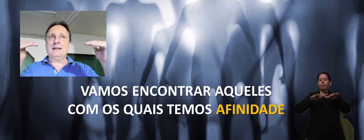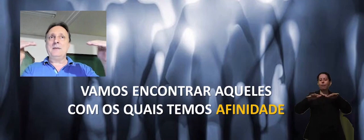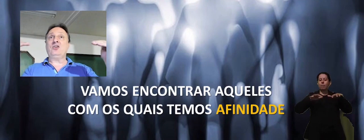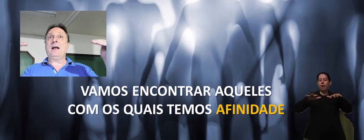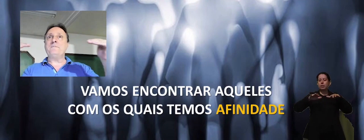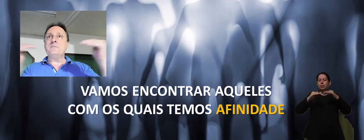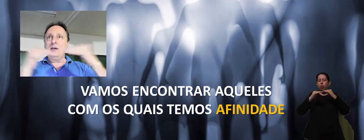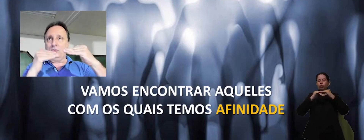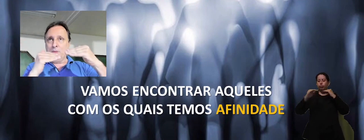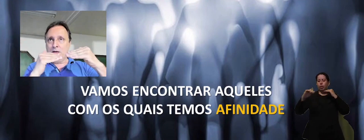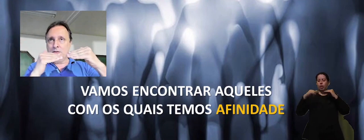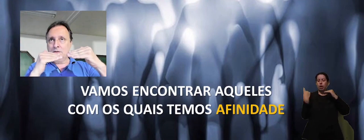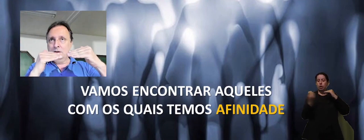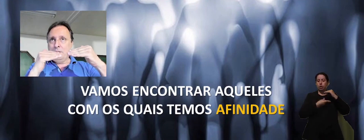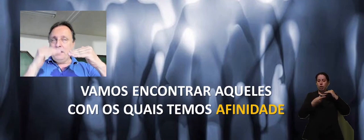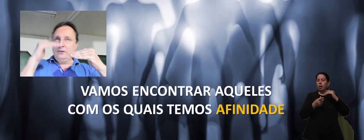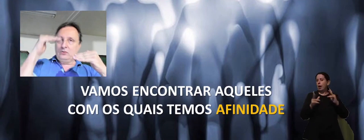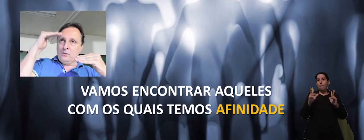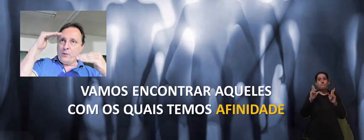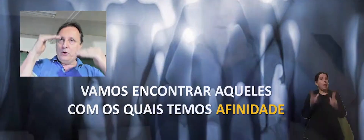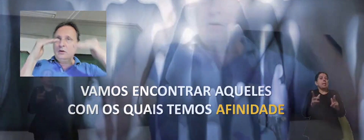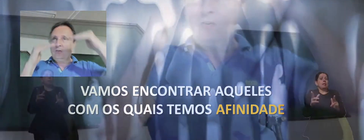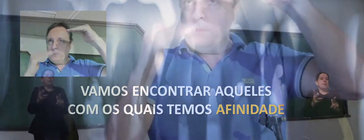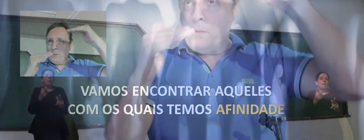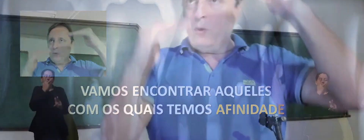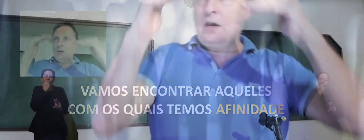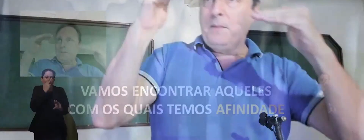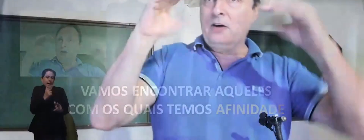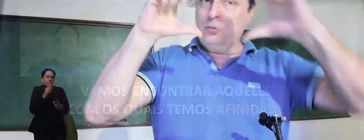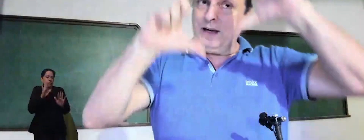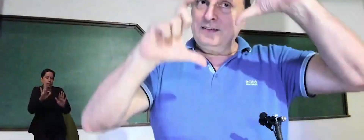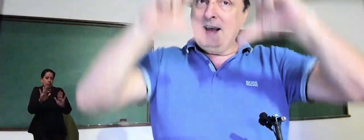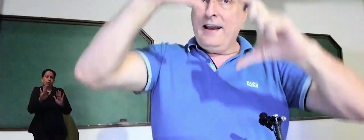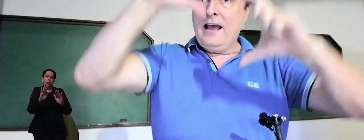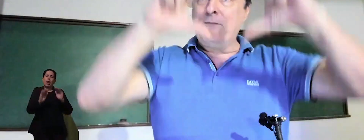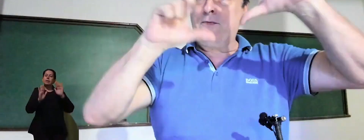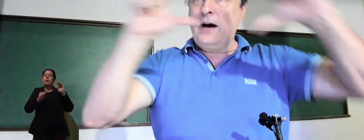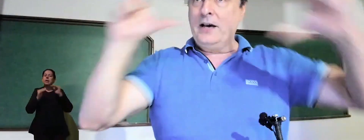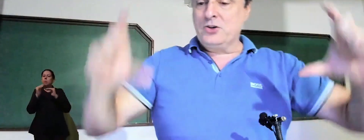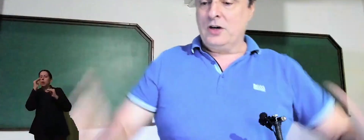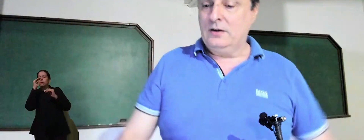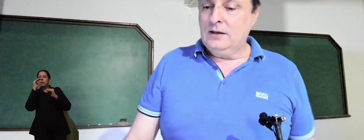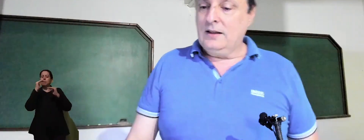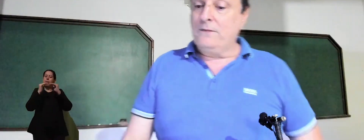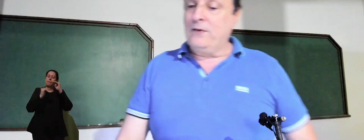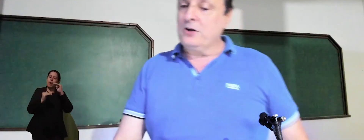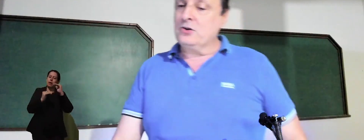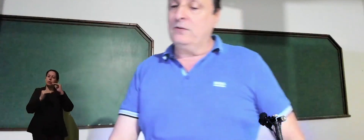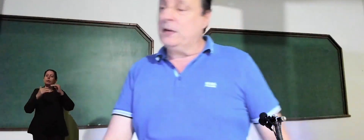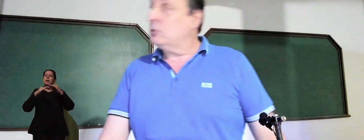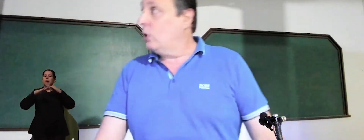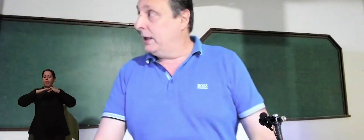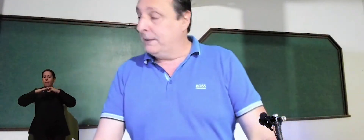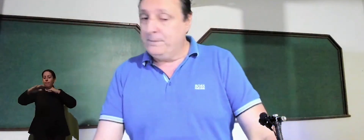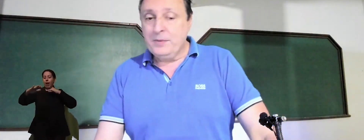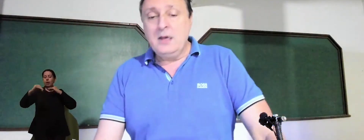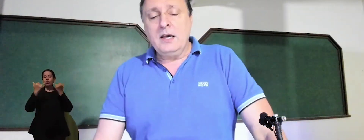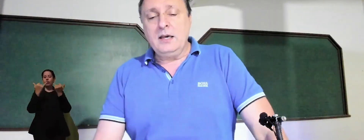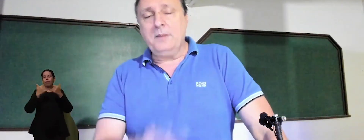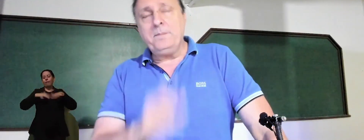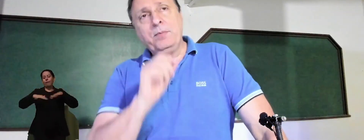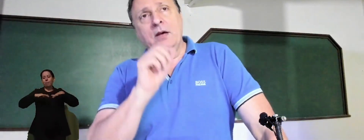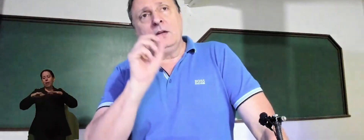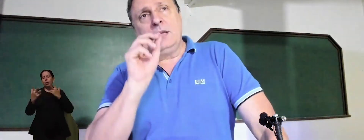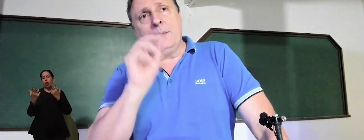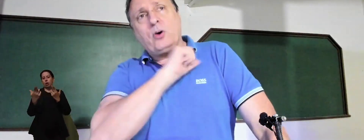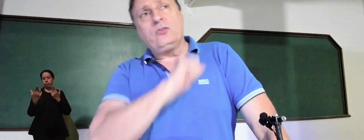Não exatamente na mesma, mas um pouquinho acima, um pouquinho abaixo, mas na faixa vibratória.